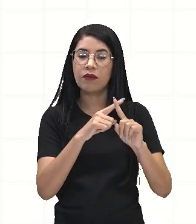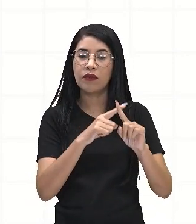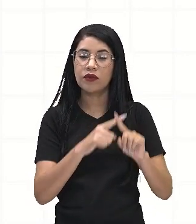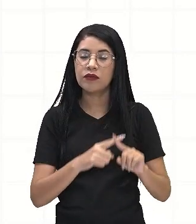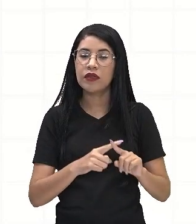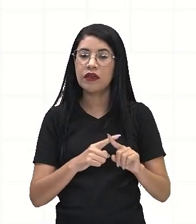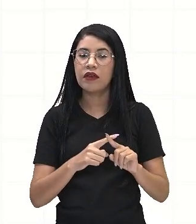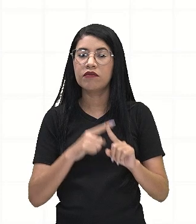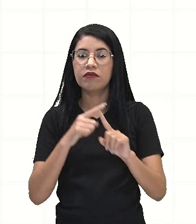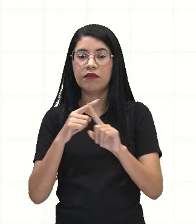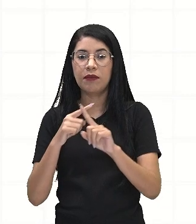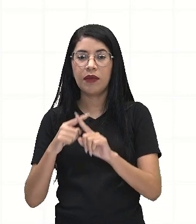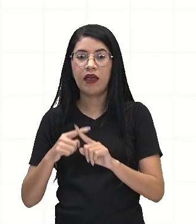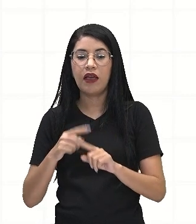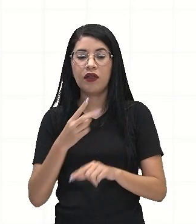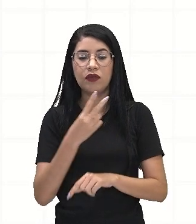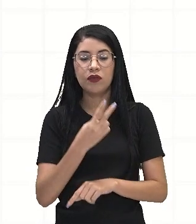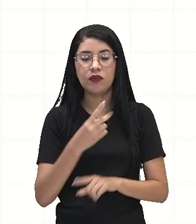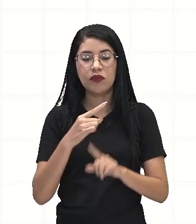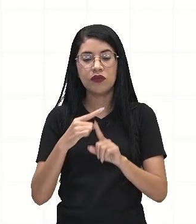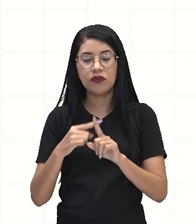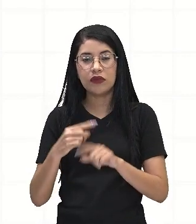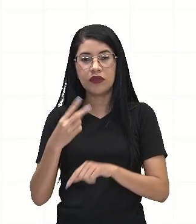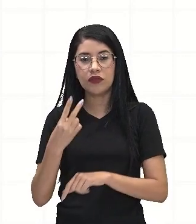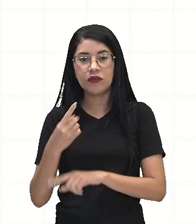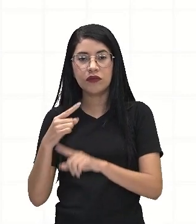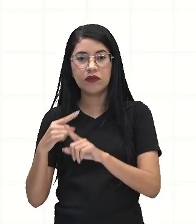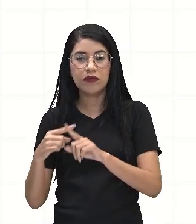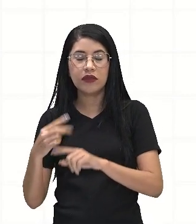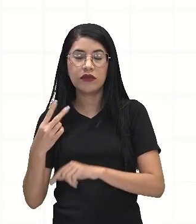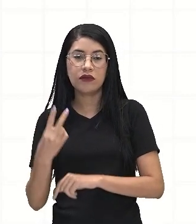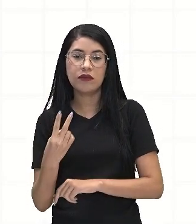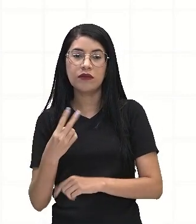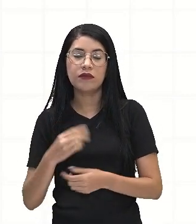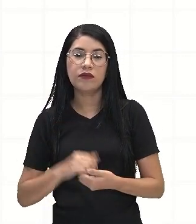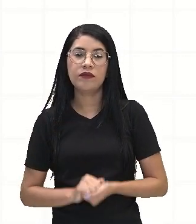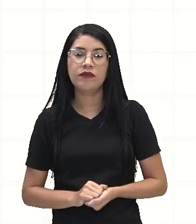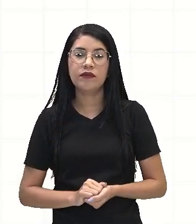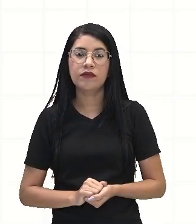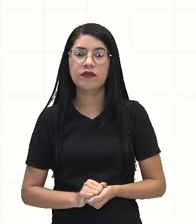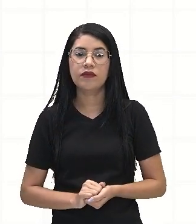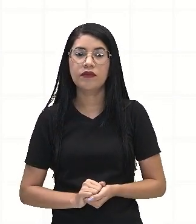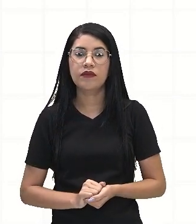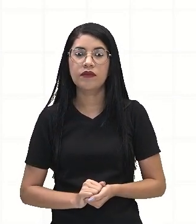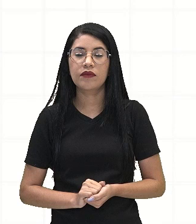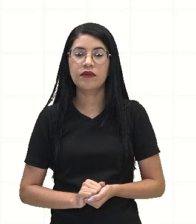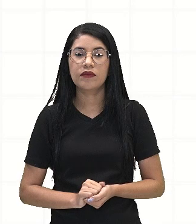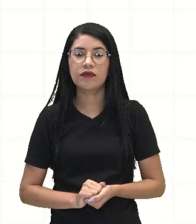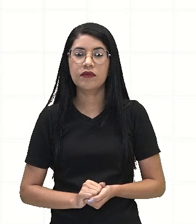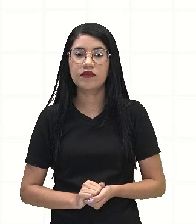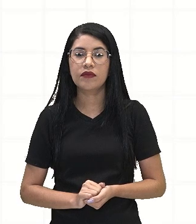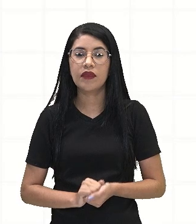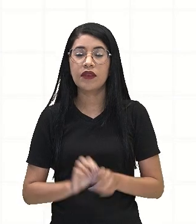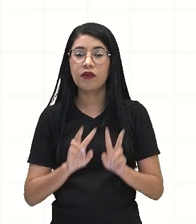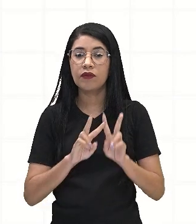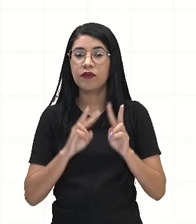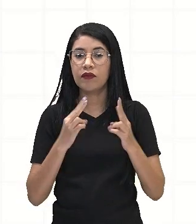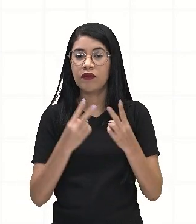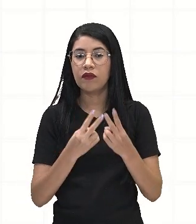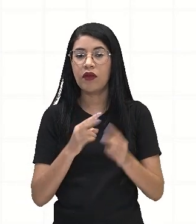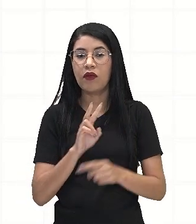as três medidas, né? Então, eu vou colocar aqui um V de volume e